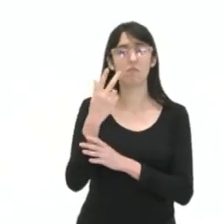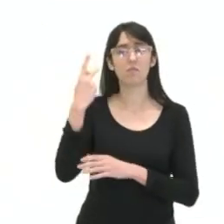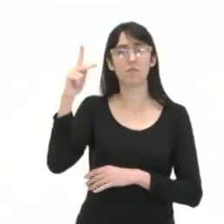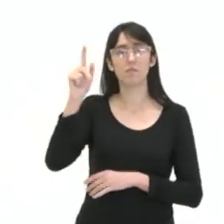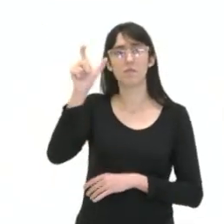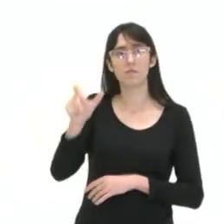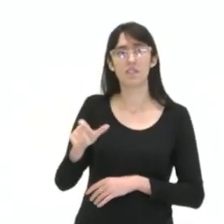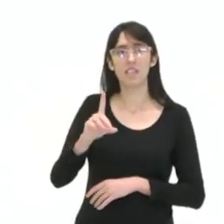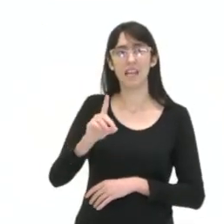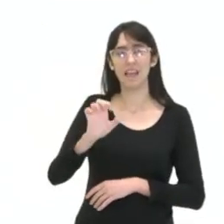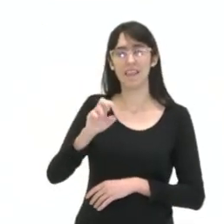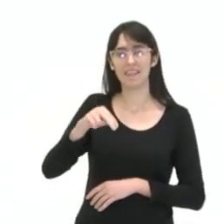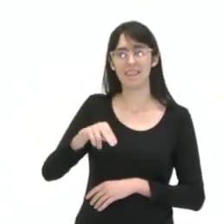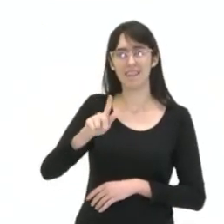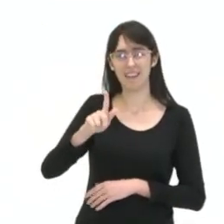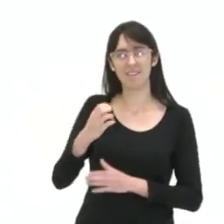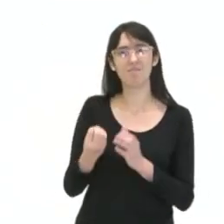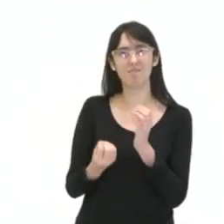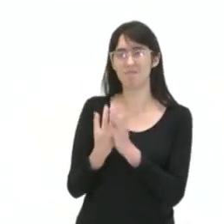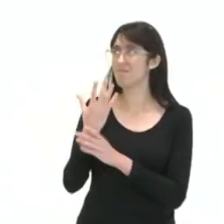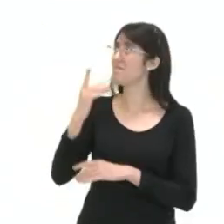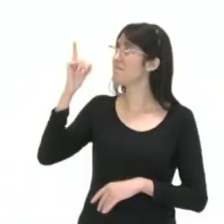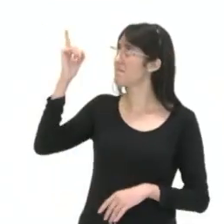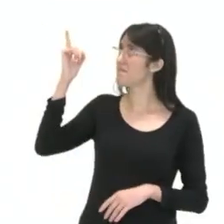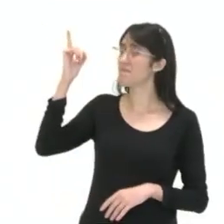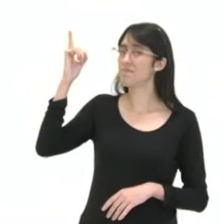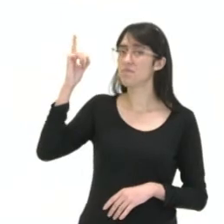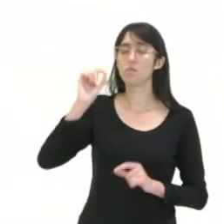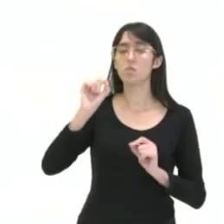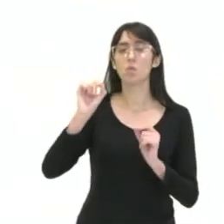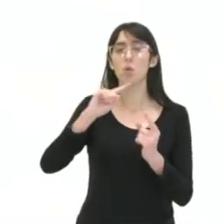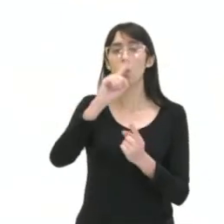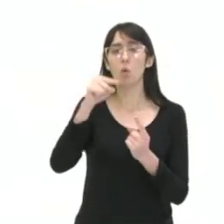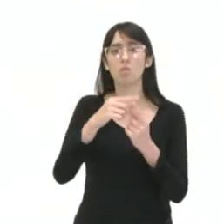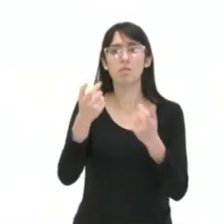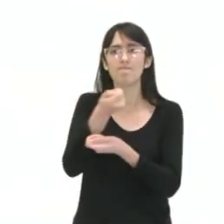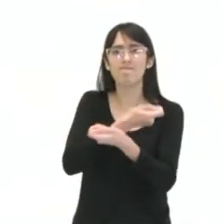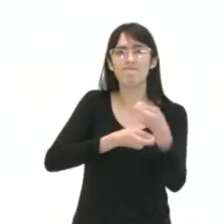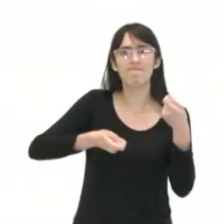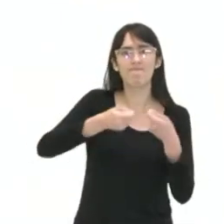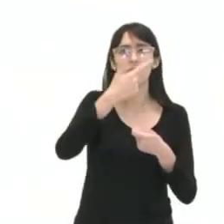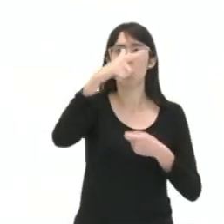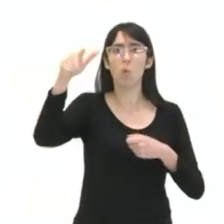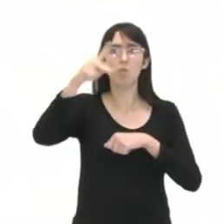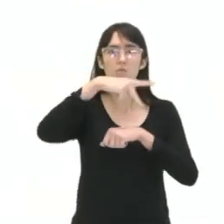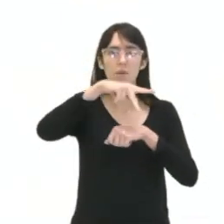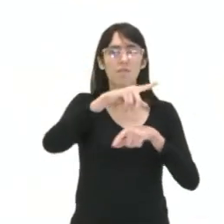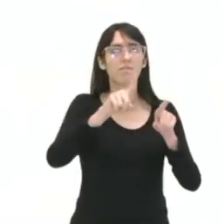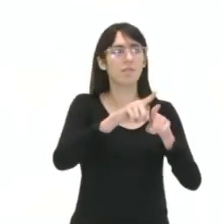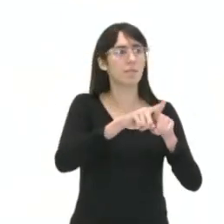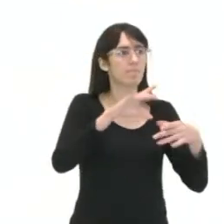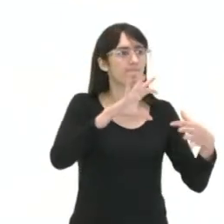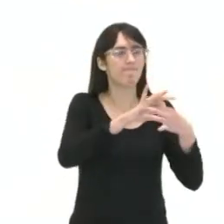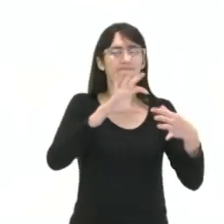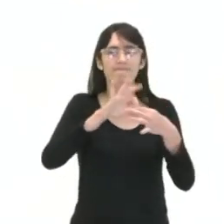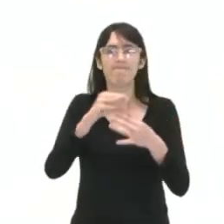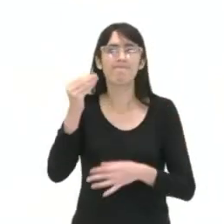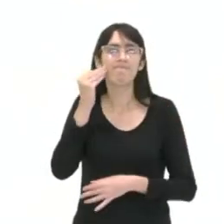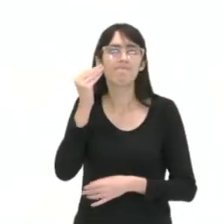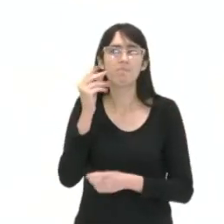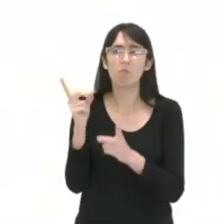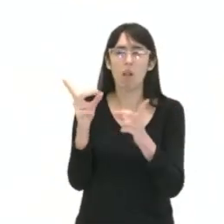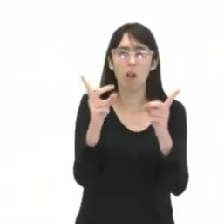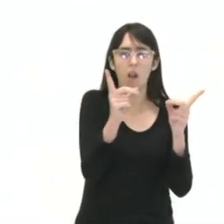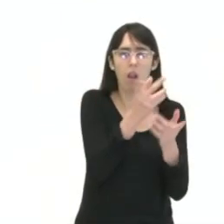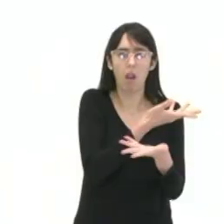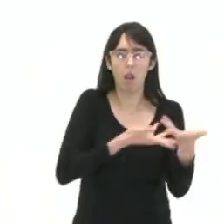Xiaoping com o objetivo de atrair capital estrangeiro para dentro do país, modernizando e industrializando